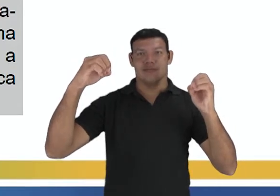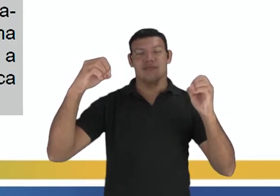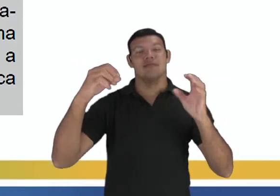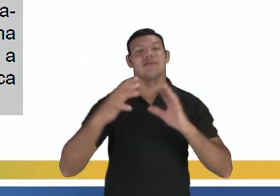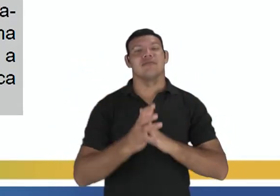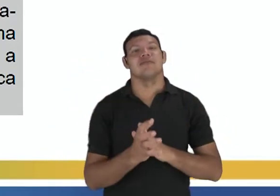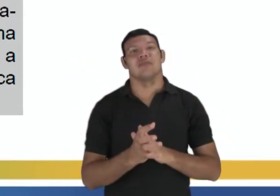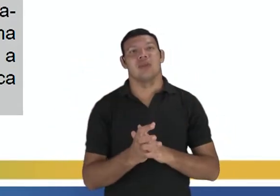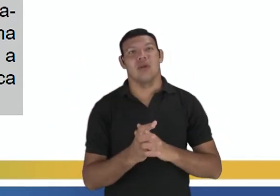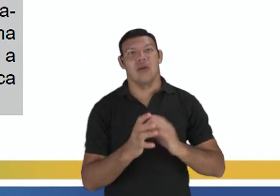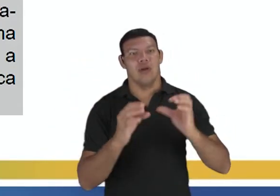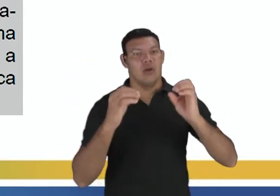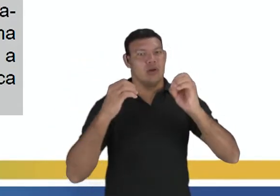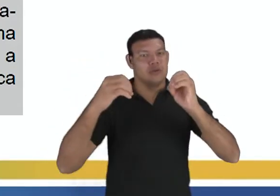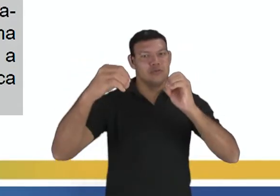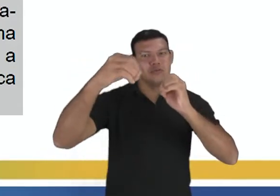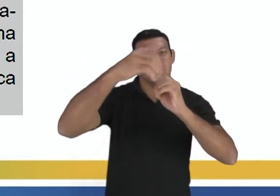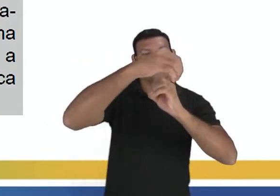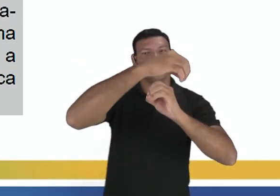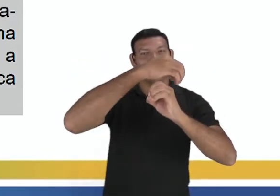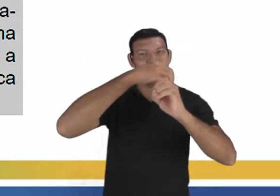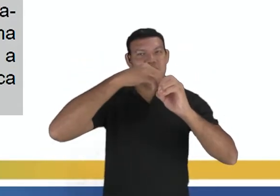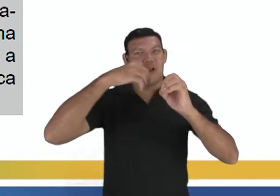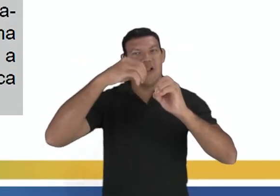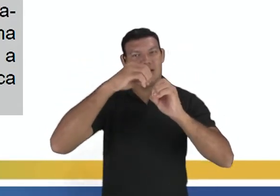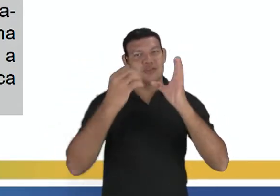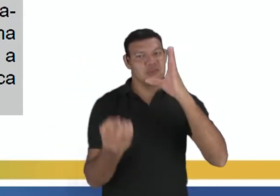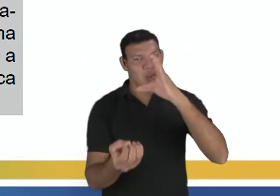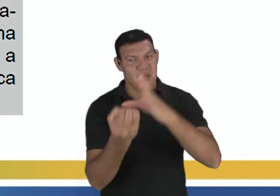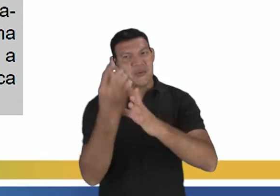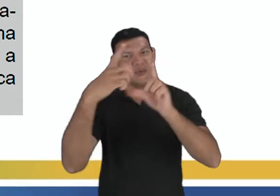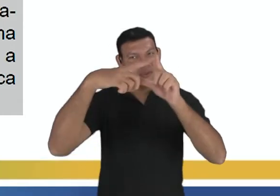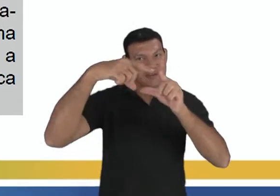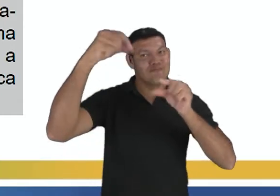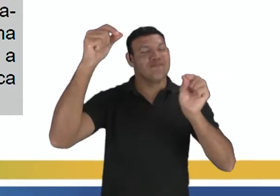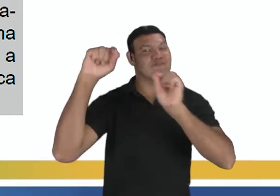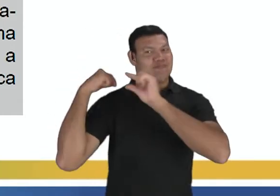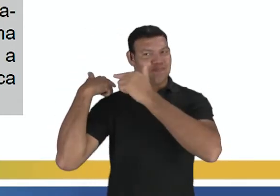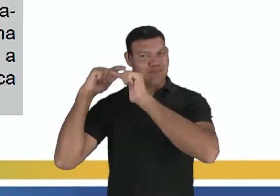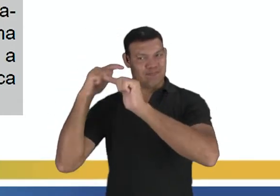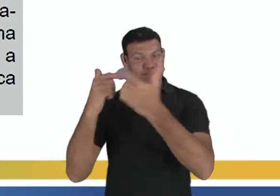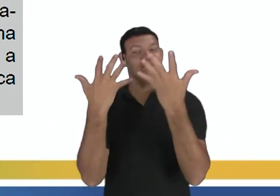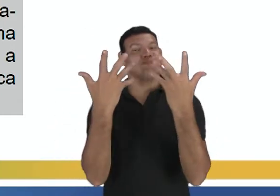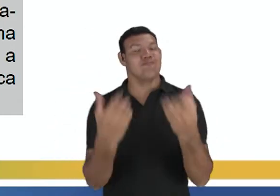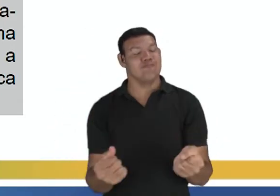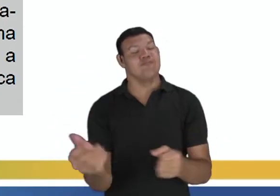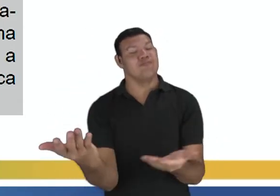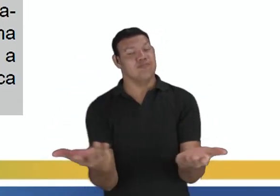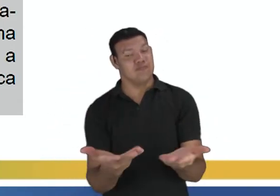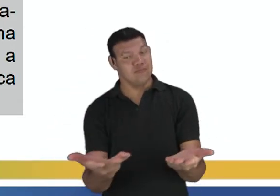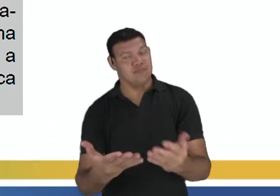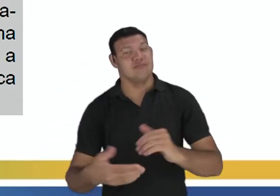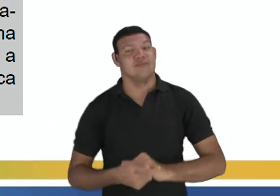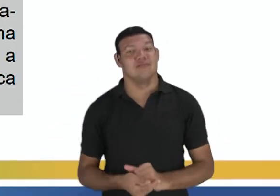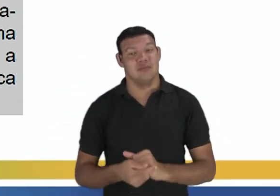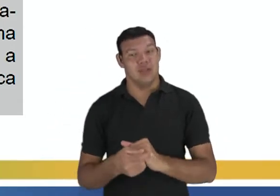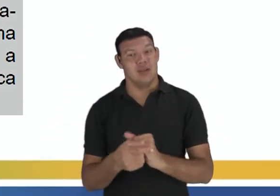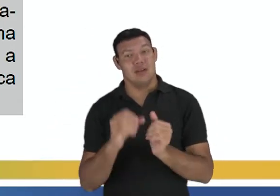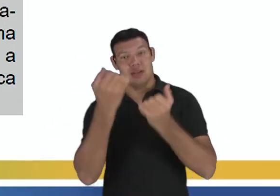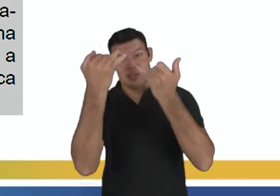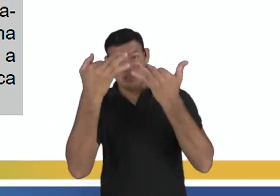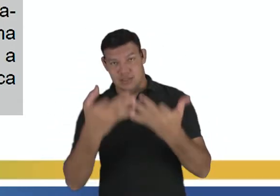eles se uniram e formaram o que hoje nós conhecemos como Lua, tá? Essa teoria é a teoria mais aceita hoje